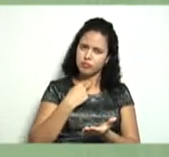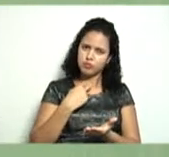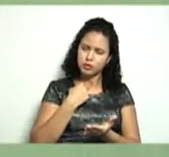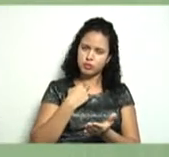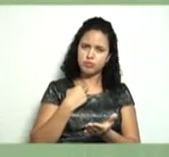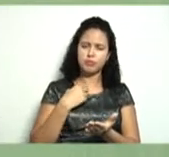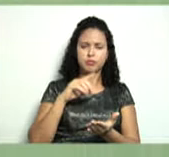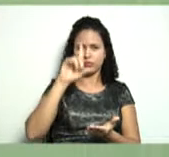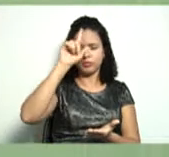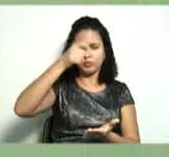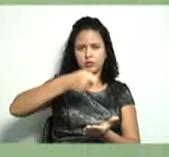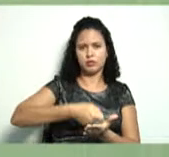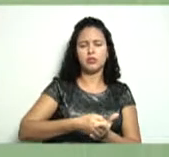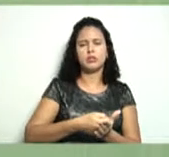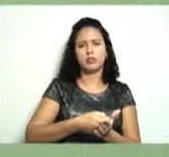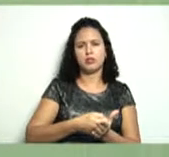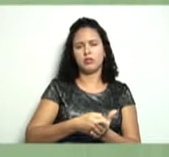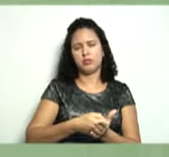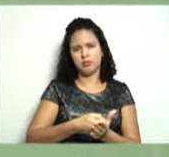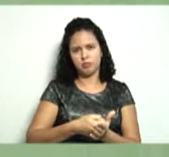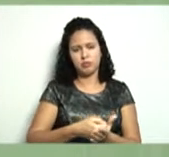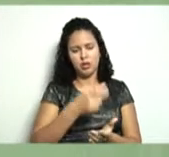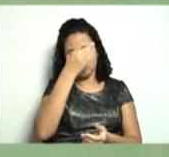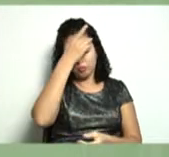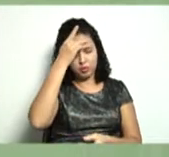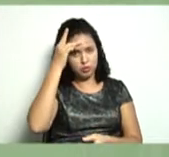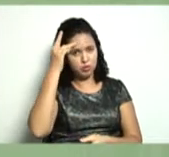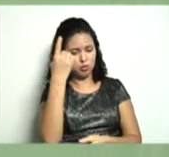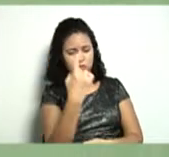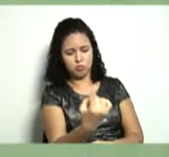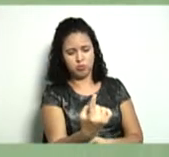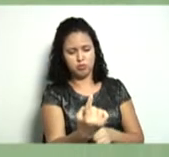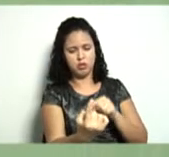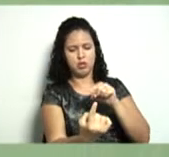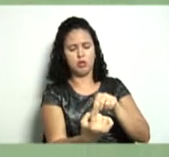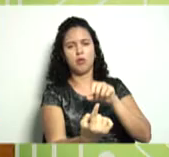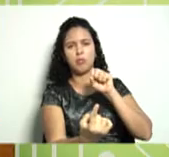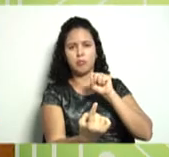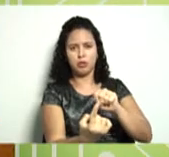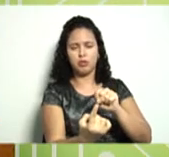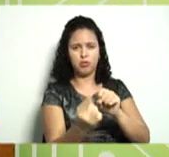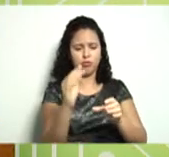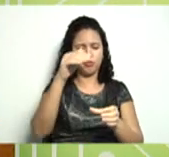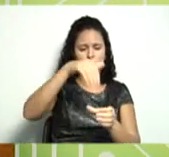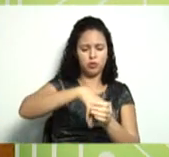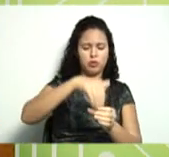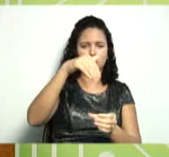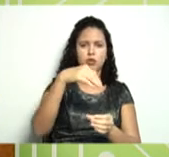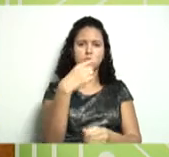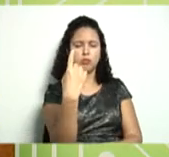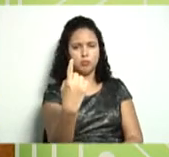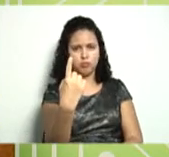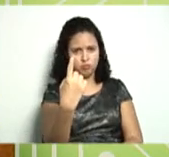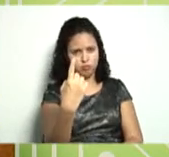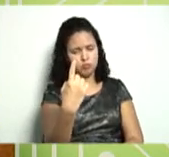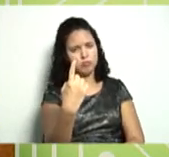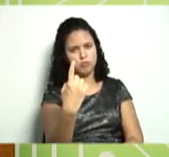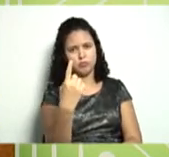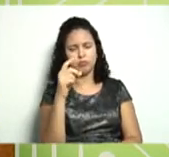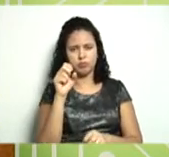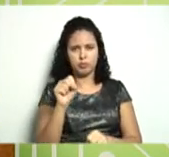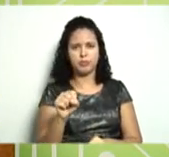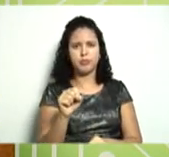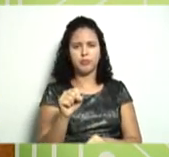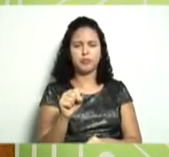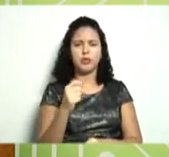regra, um cooperado, um voto. Então, aqui a gente sabe que na cooperativa, cada sócio só pode votar uma vez,